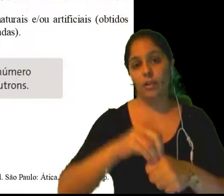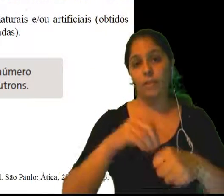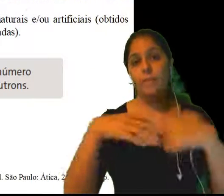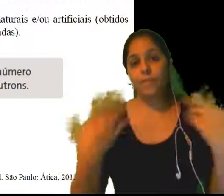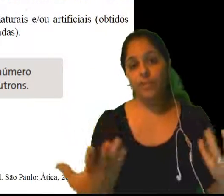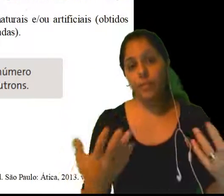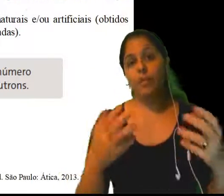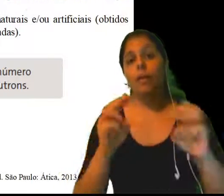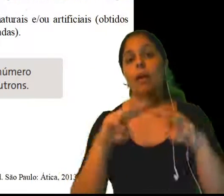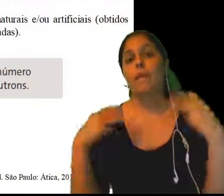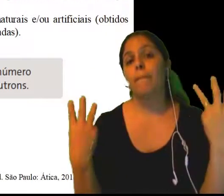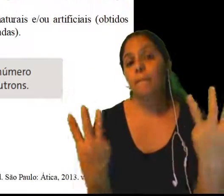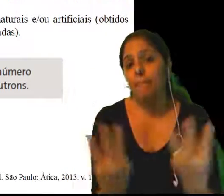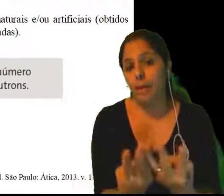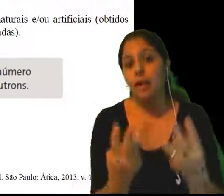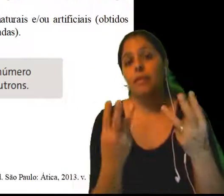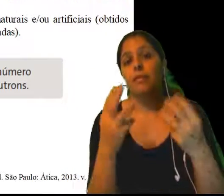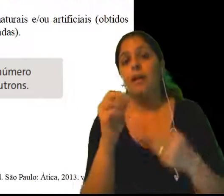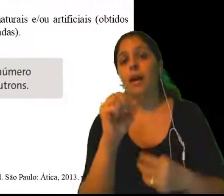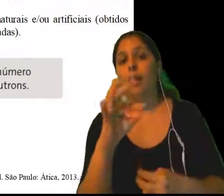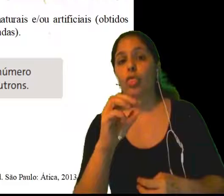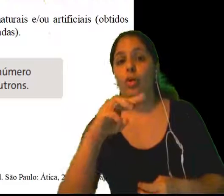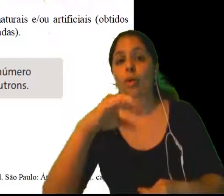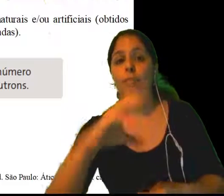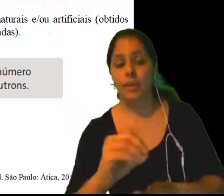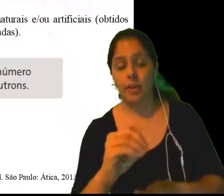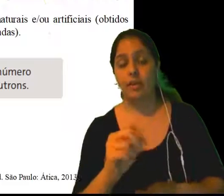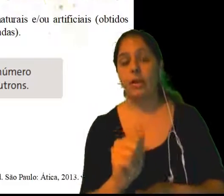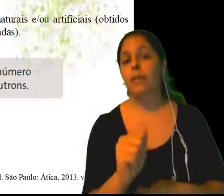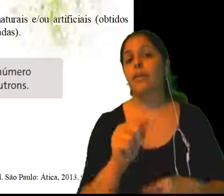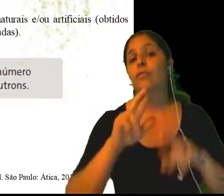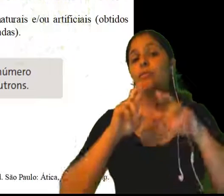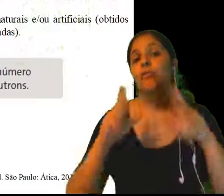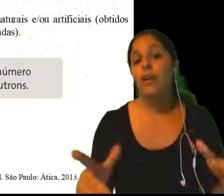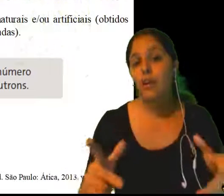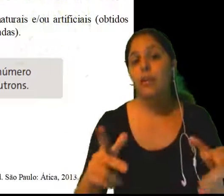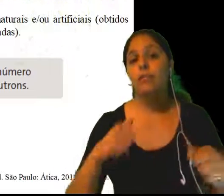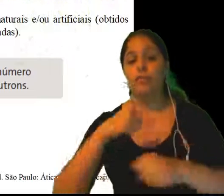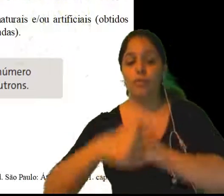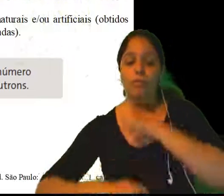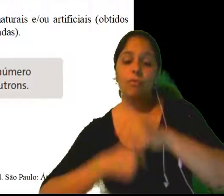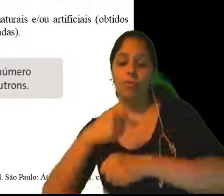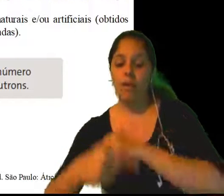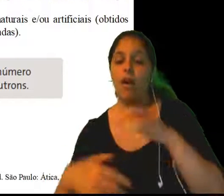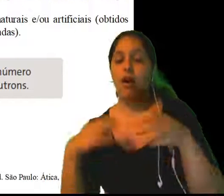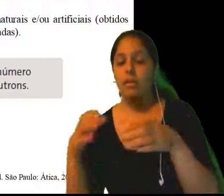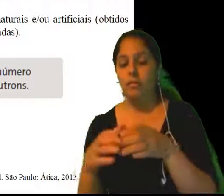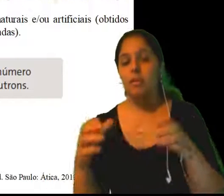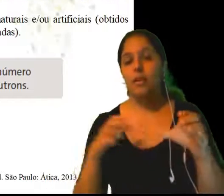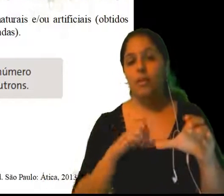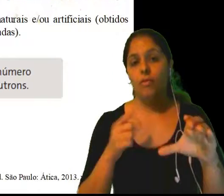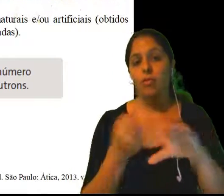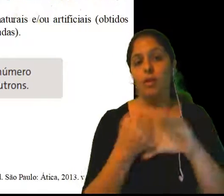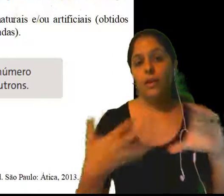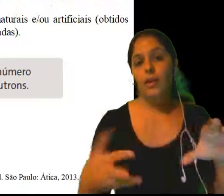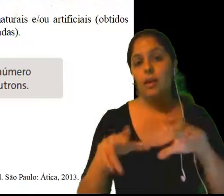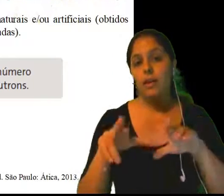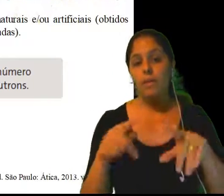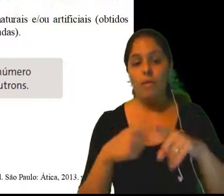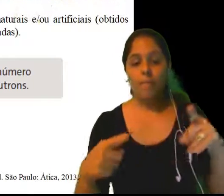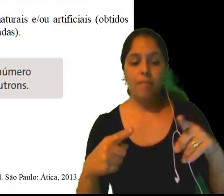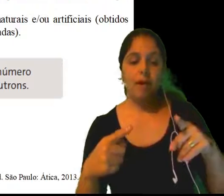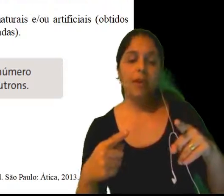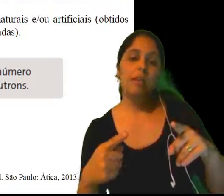Por isso a massa atômica é diferente e os átomos apresentam propriedades químicas iguais,